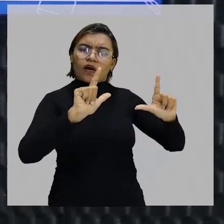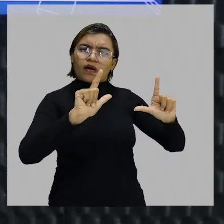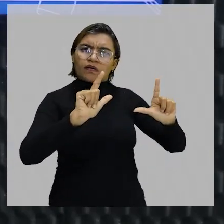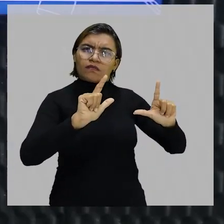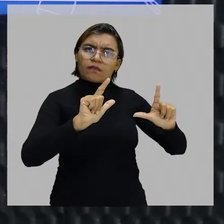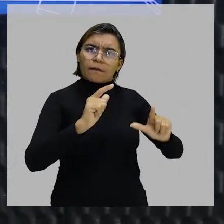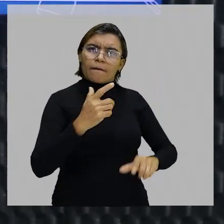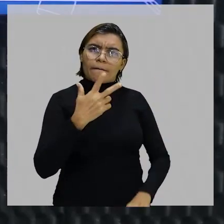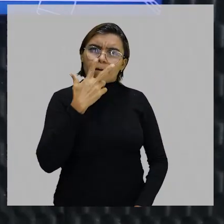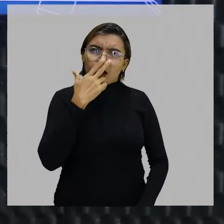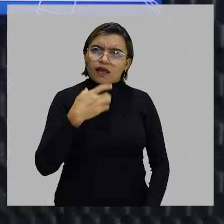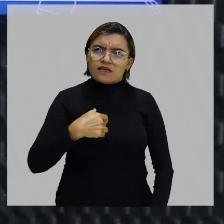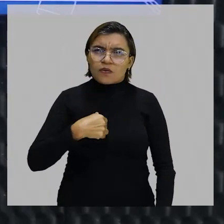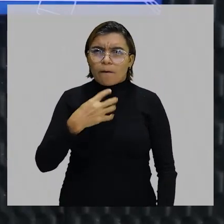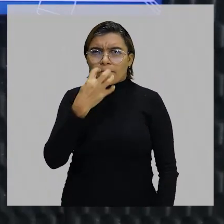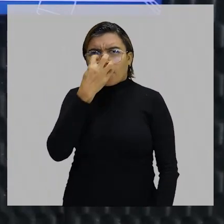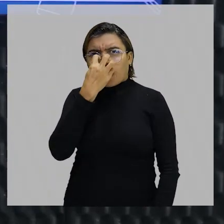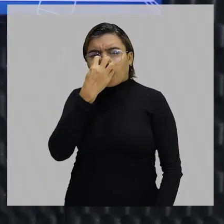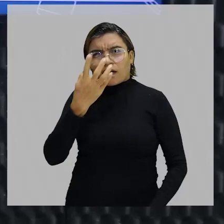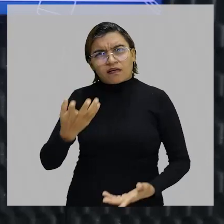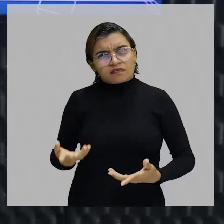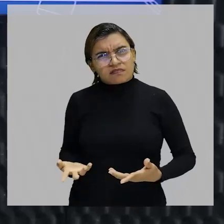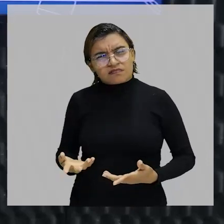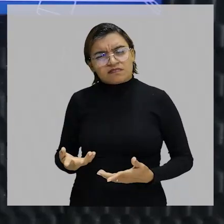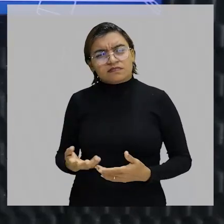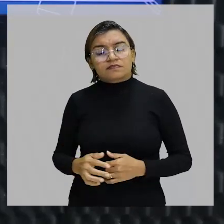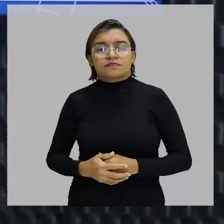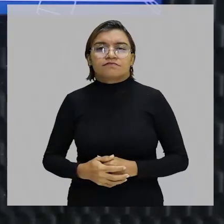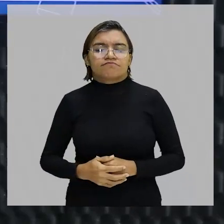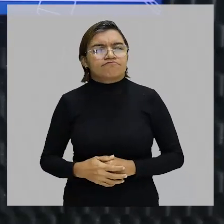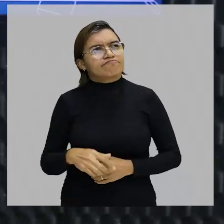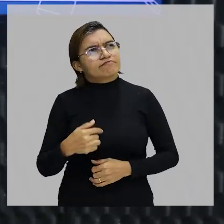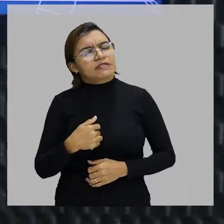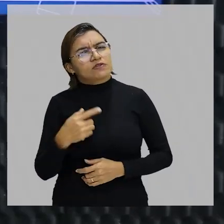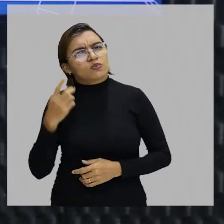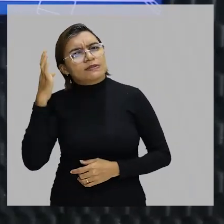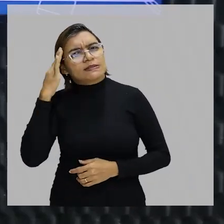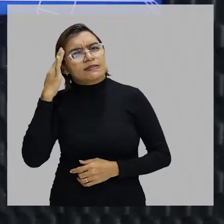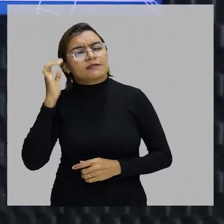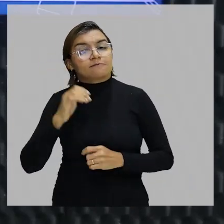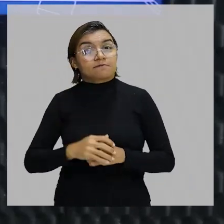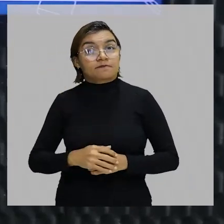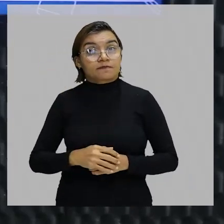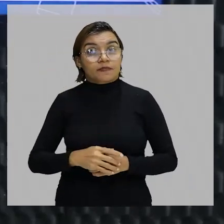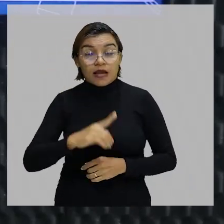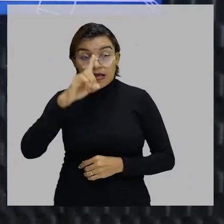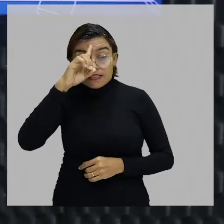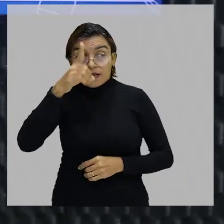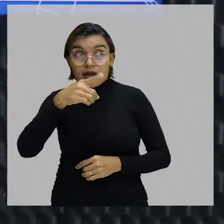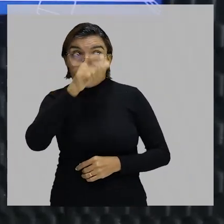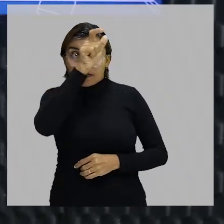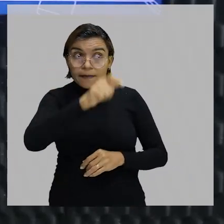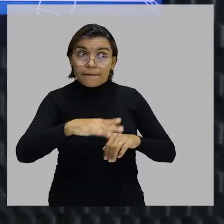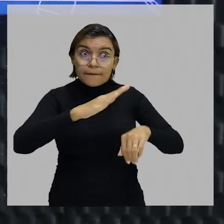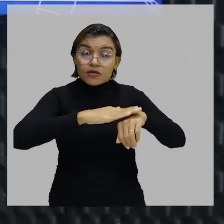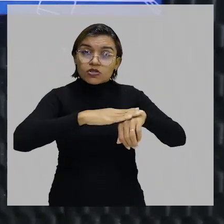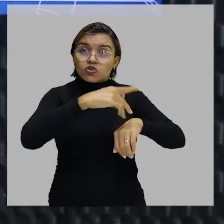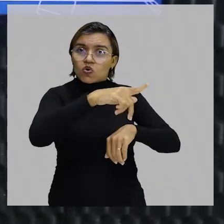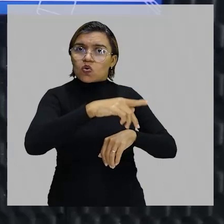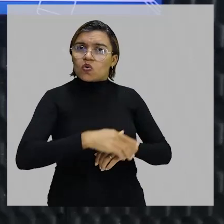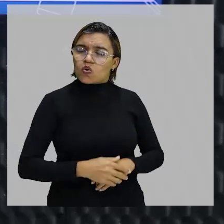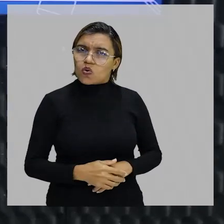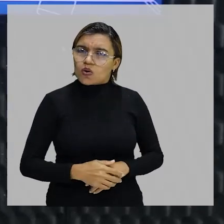palhaçada. Será? Quer dizer, deixa eu ver se eu entendi. A ideia da pessoa não pesa. E